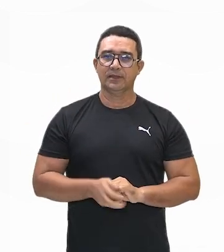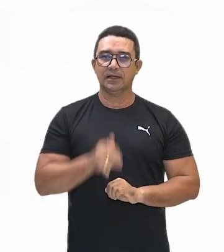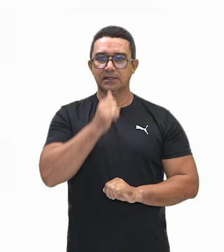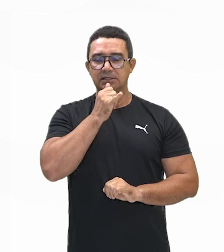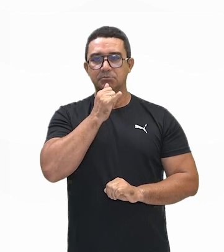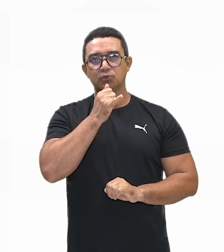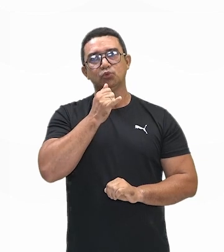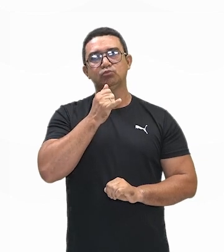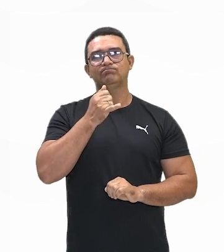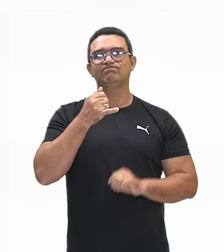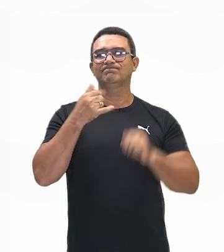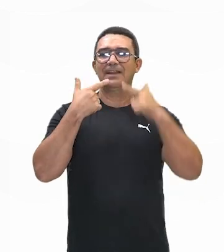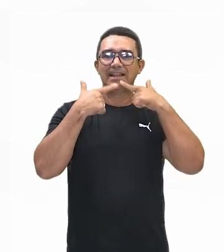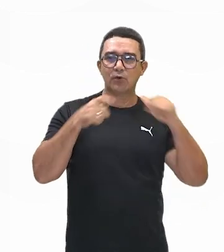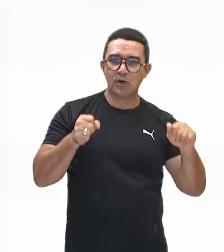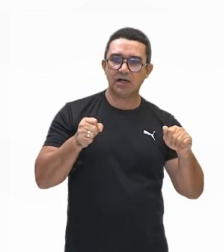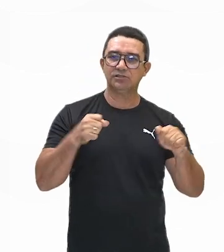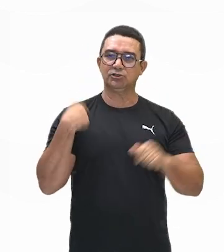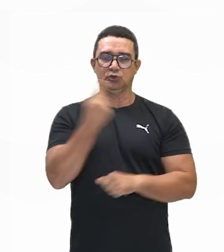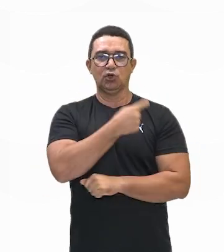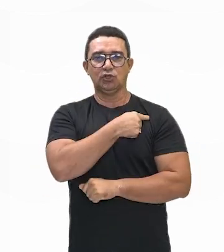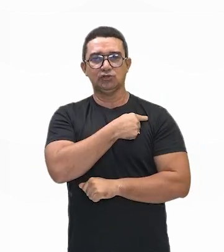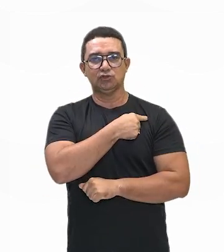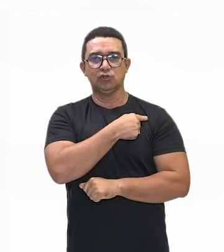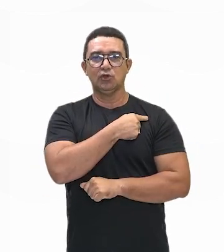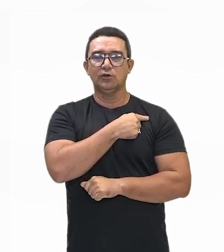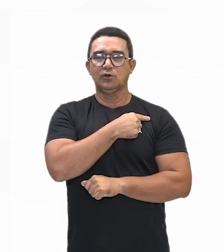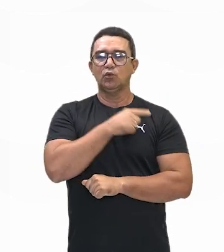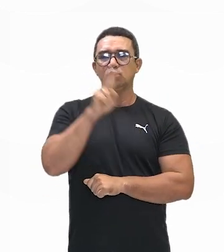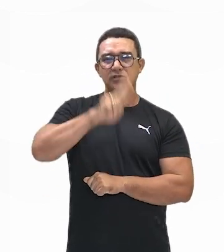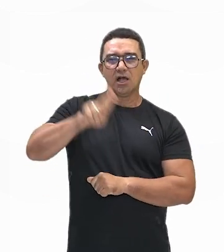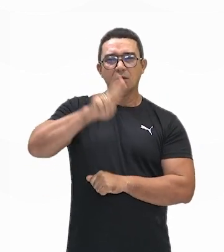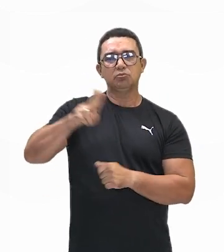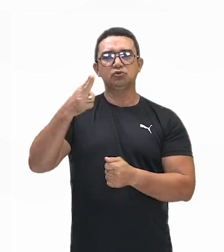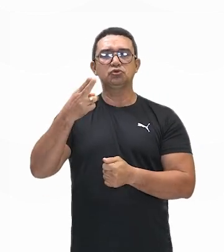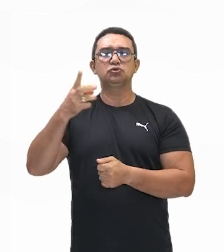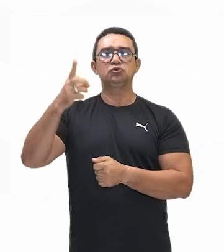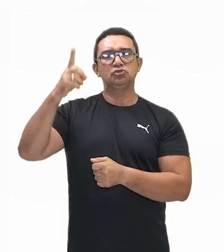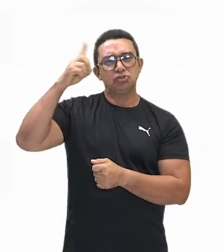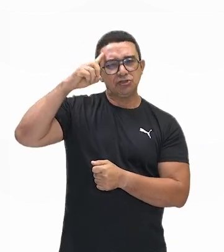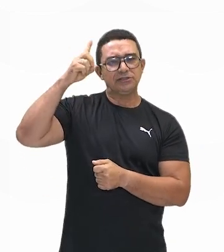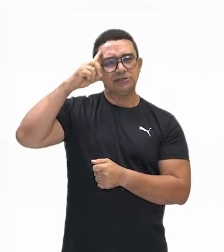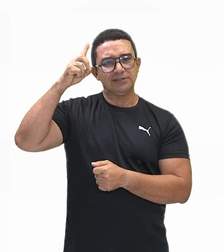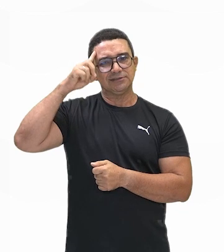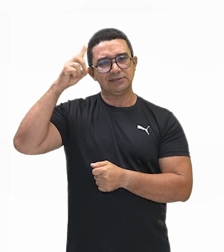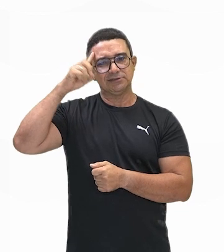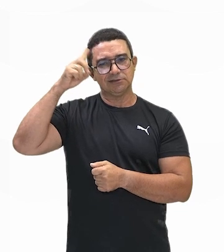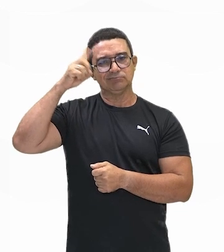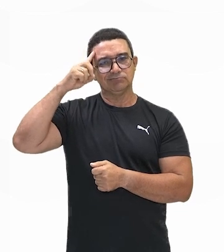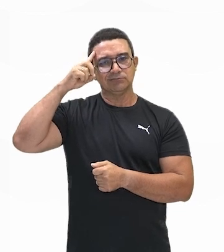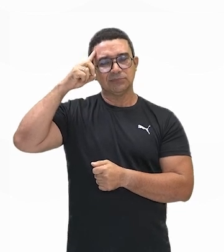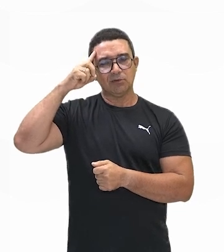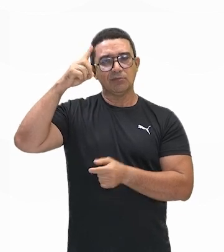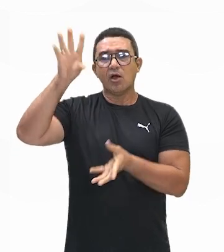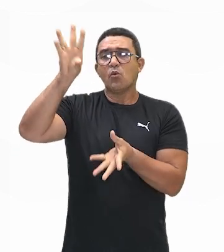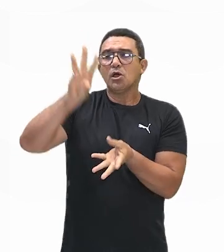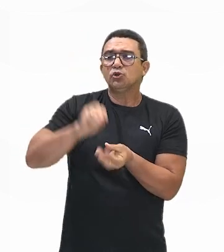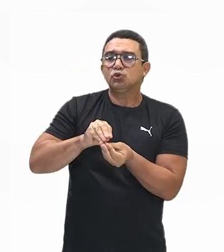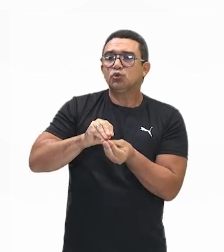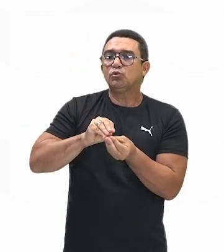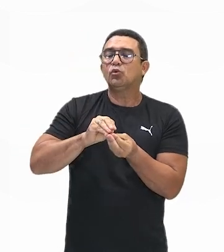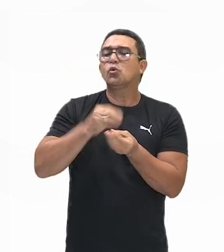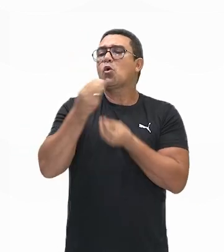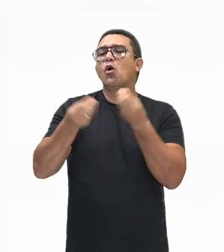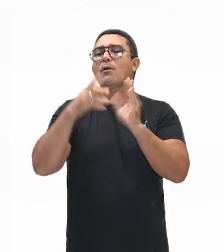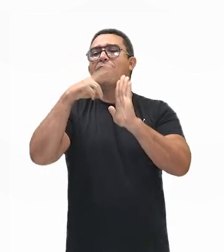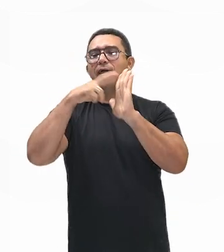como uma linguagem que nós utilizamos numa situação coloquial, ou cotidiana, resume bem a situação de